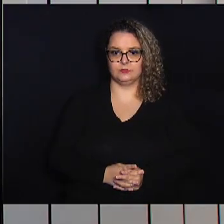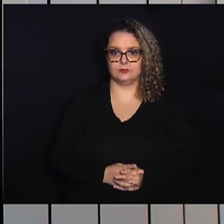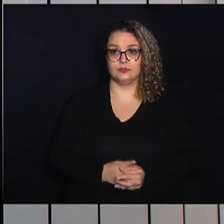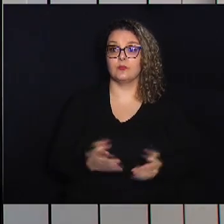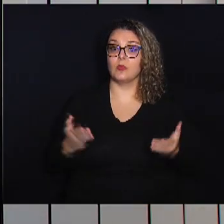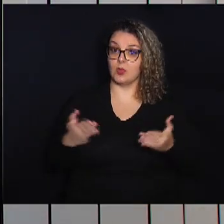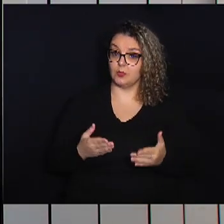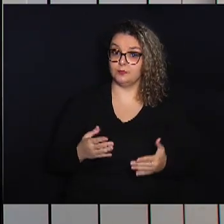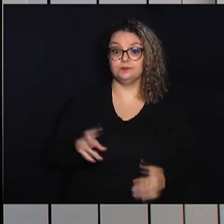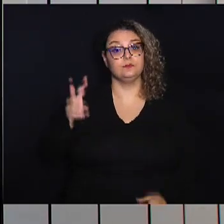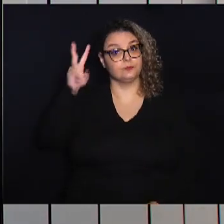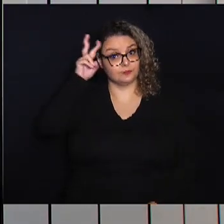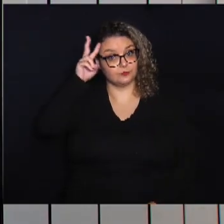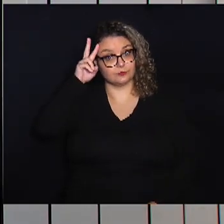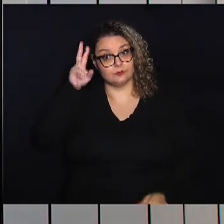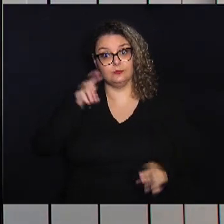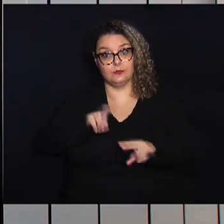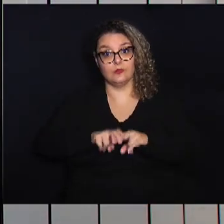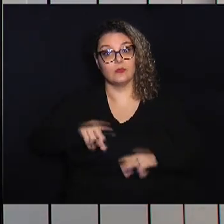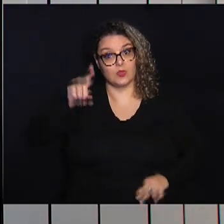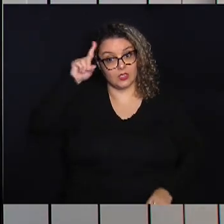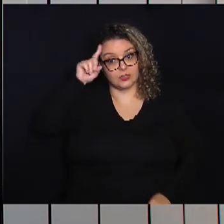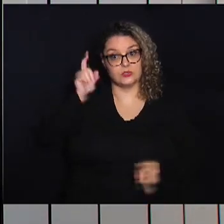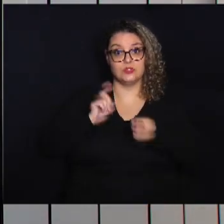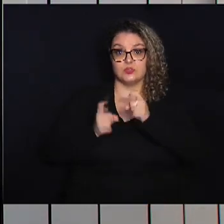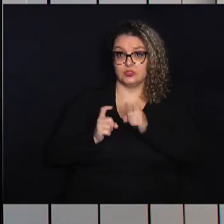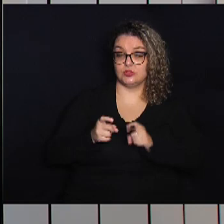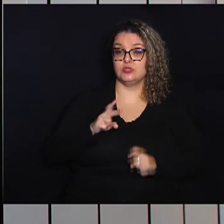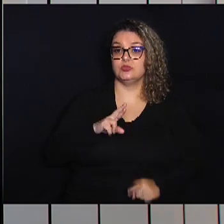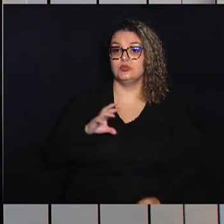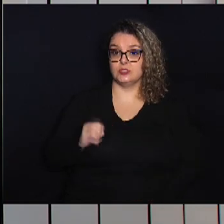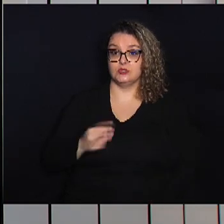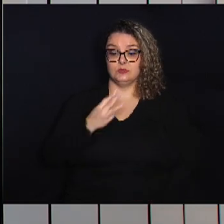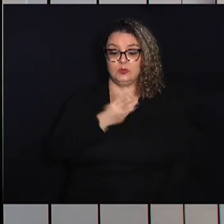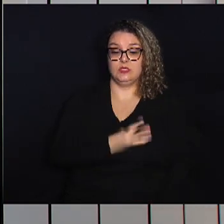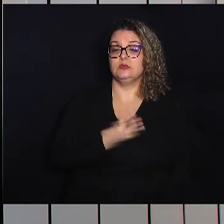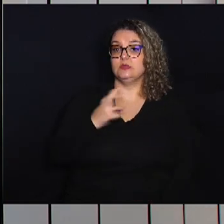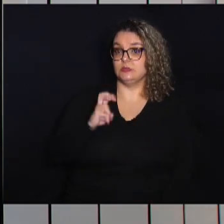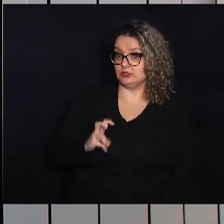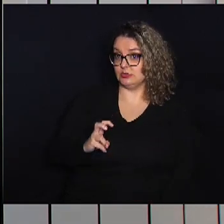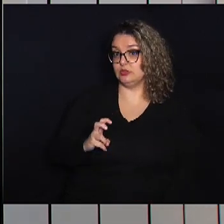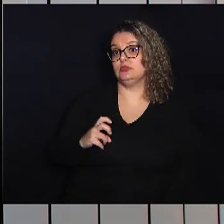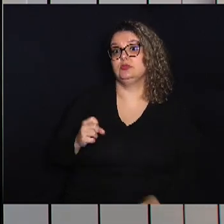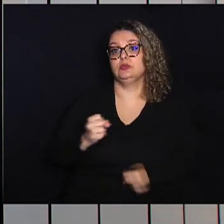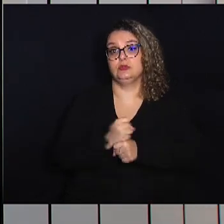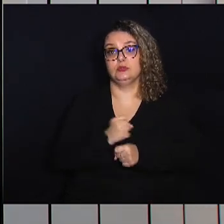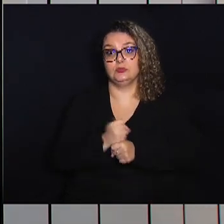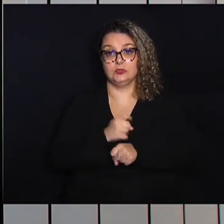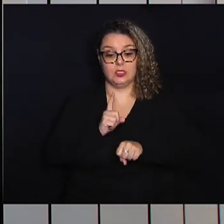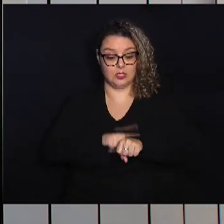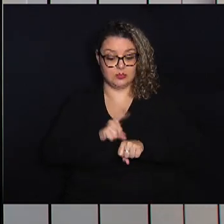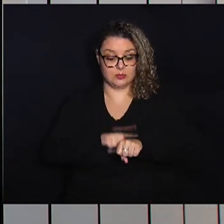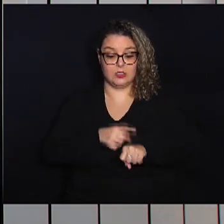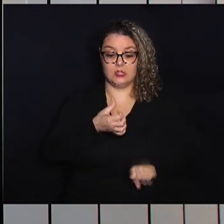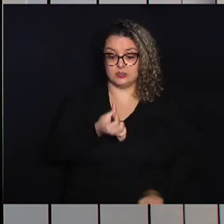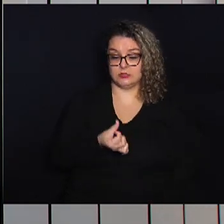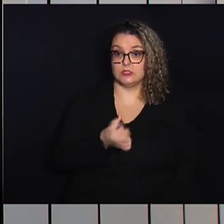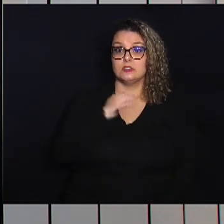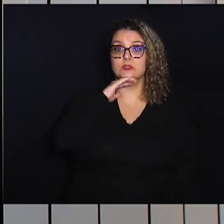Hoje é segunda-feira, portanto é dia de reunião ordinária, a 35ª do ano. A partir das 6 horas da